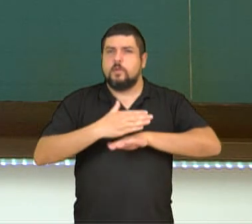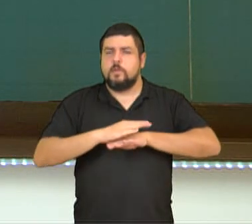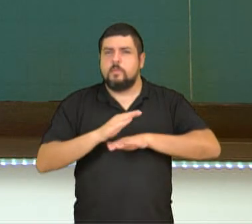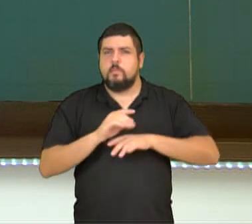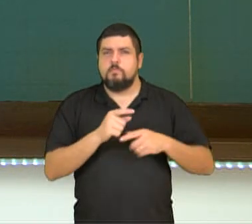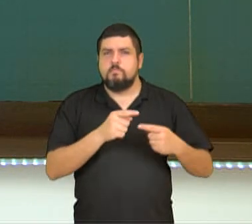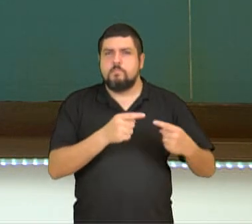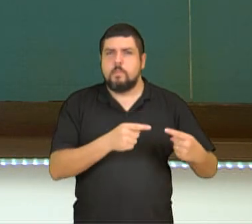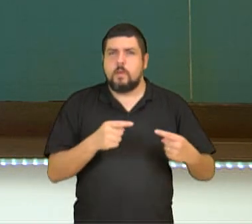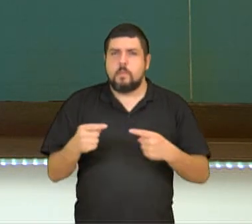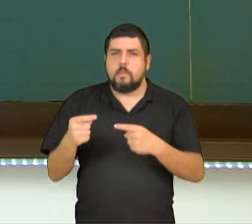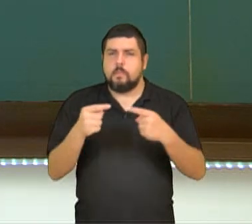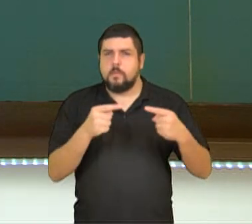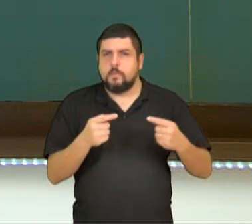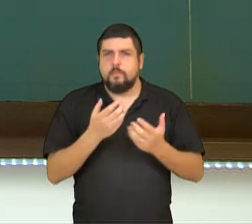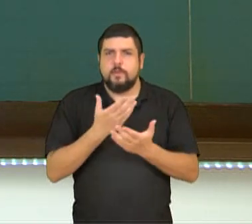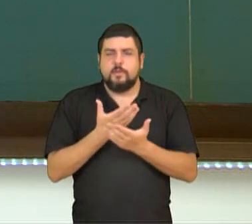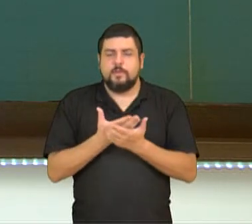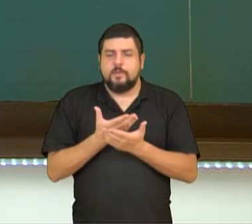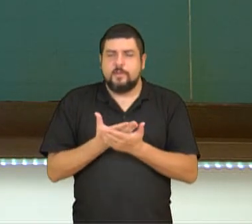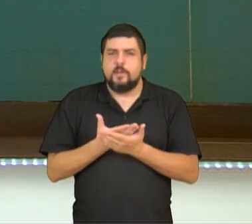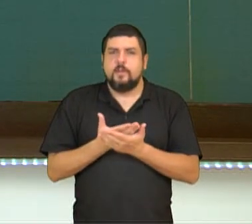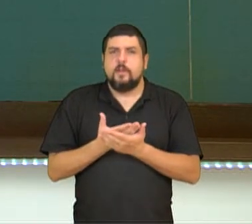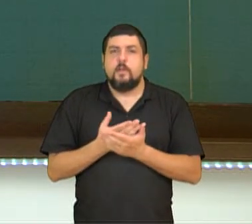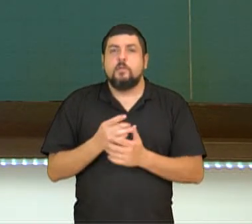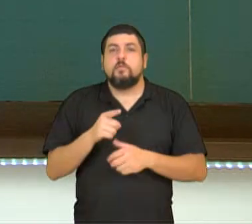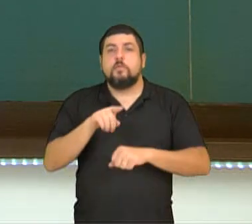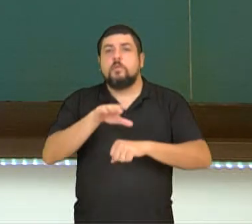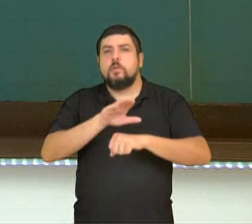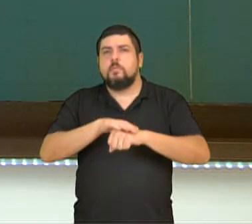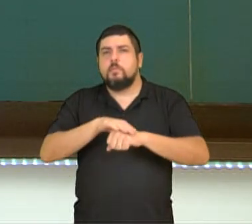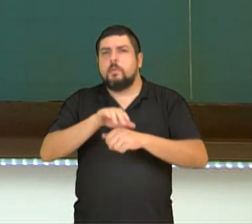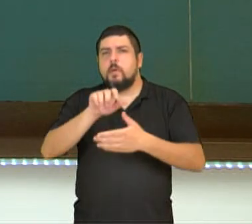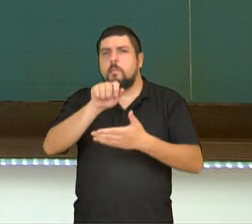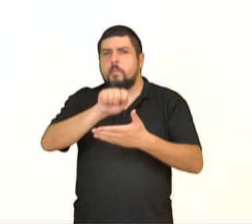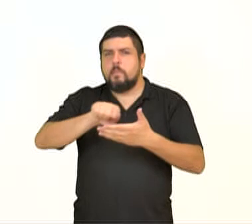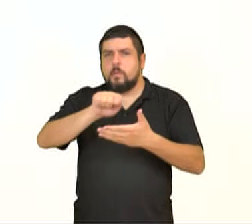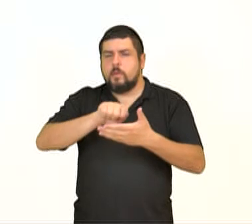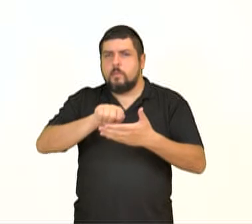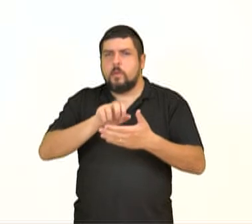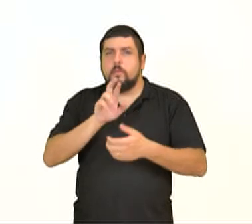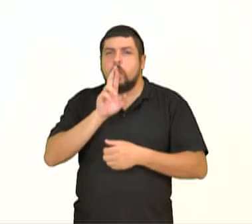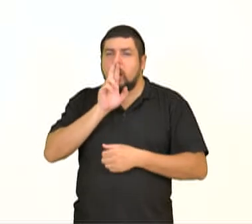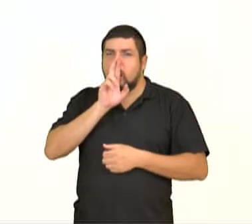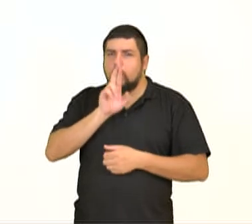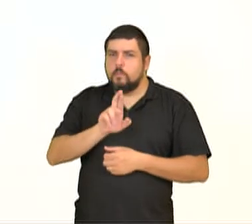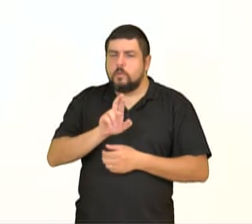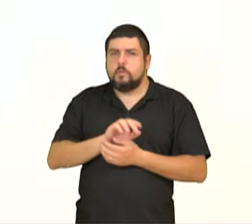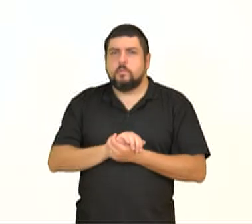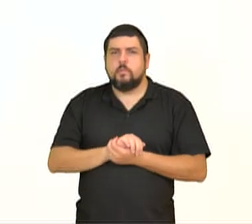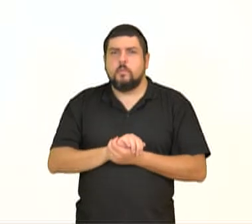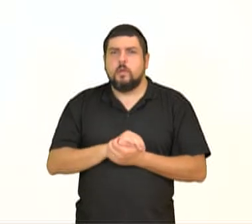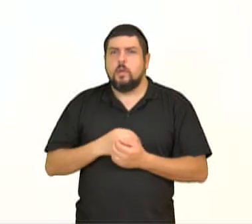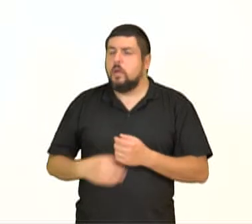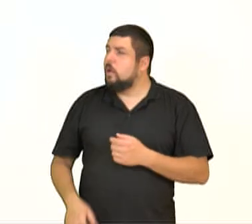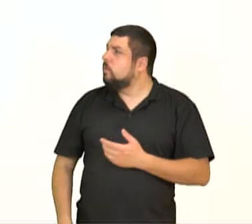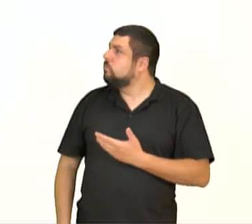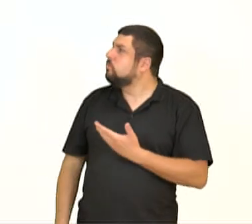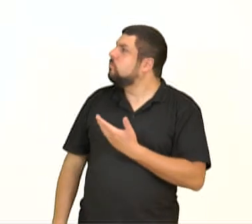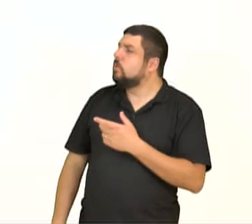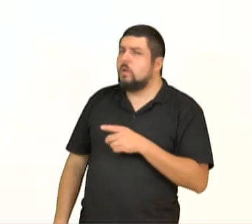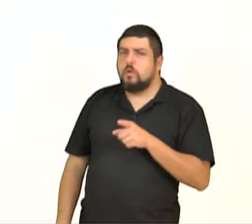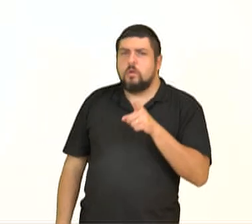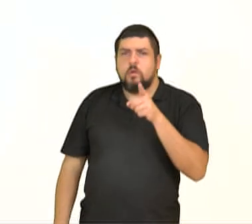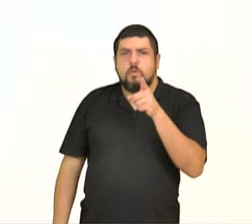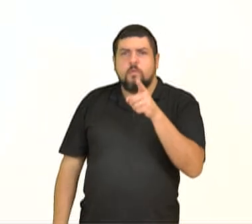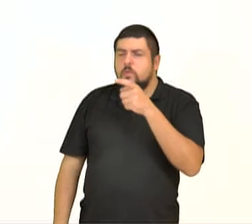dessa aula. Vou propor para vocês escreverem algumas linhas respondendo as seguintes questões. O que você vê na imagem? Então